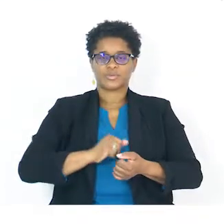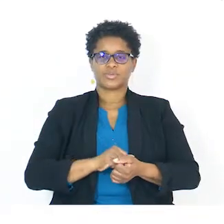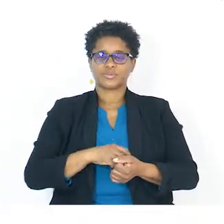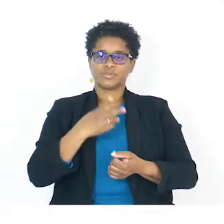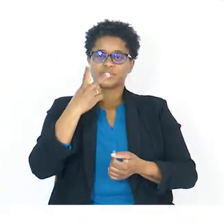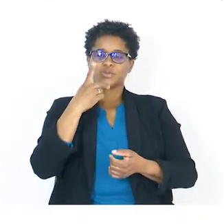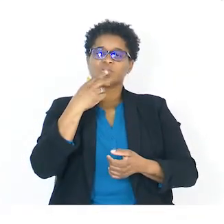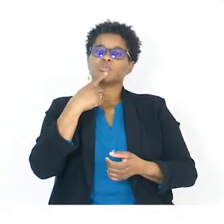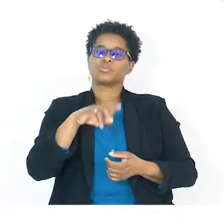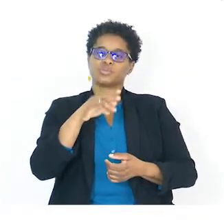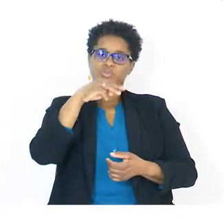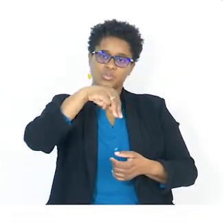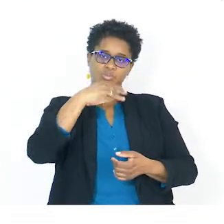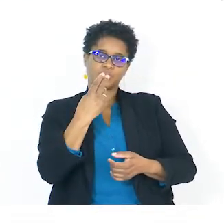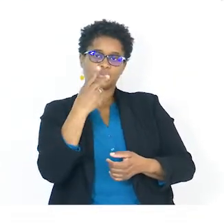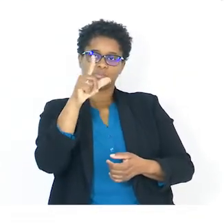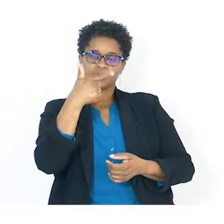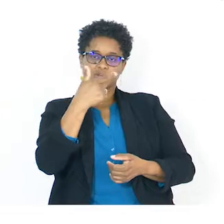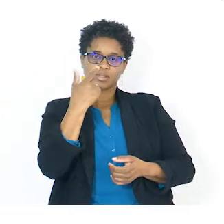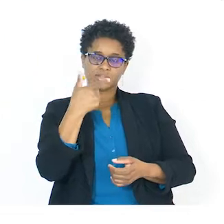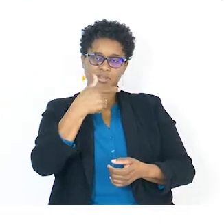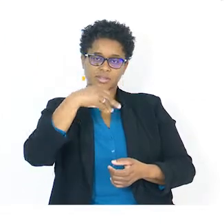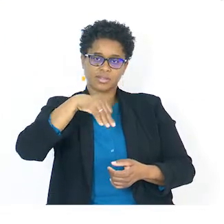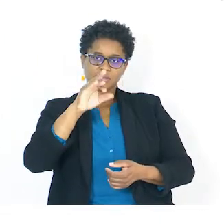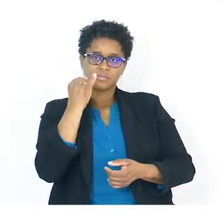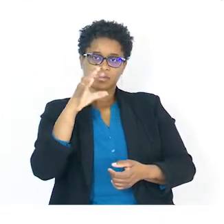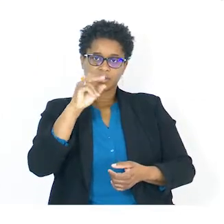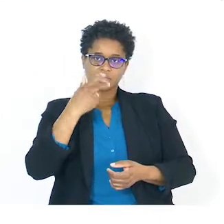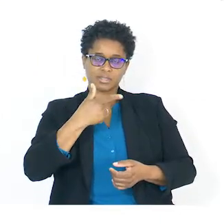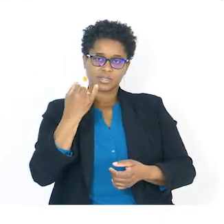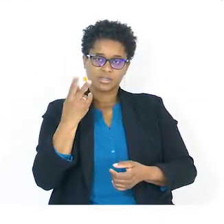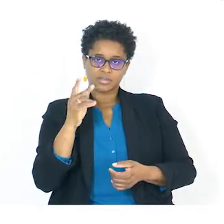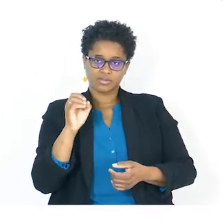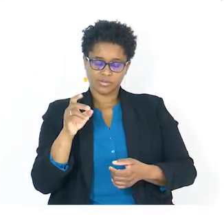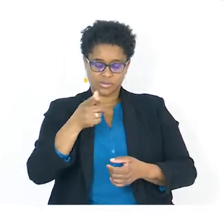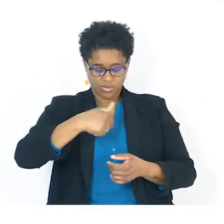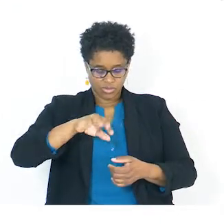números multiplicativos. Vamos falar de dobro,